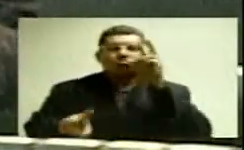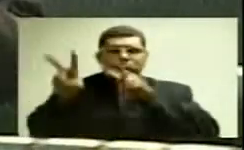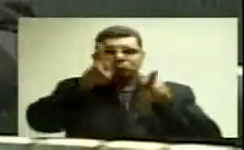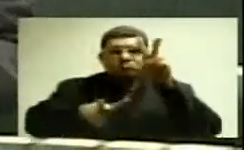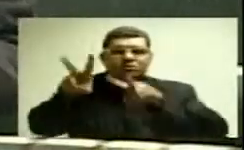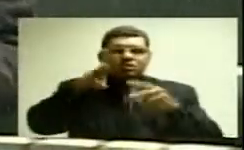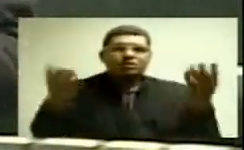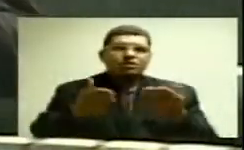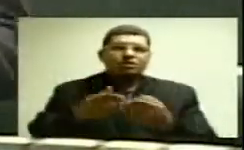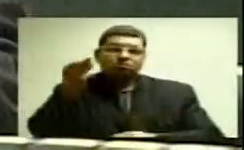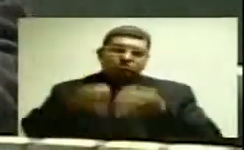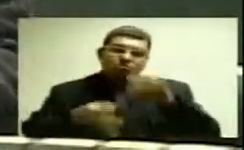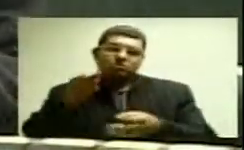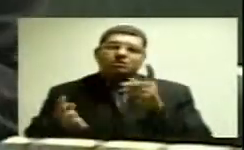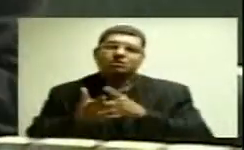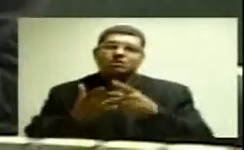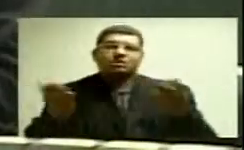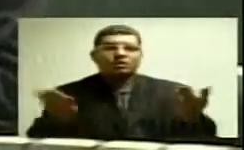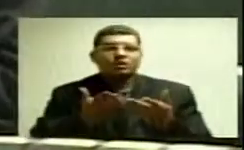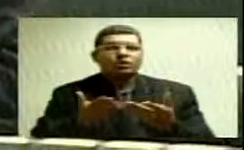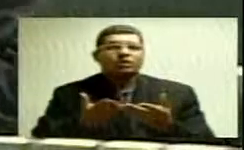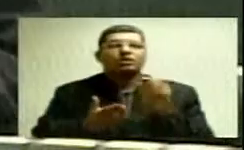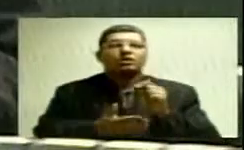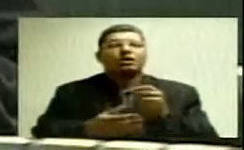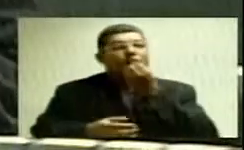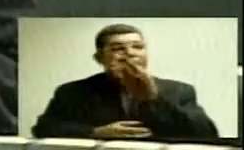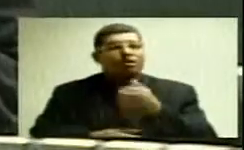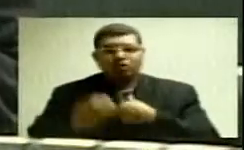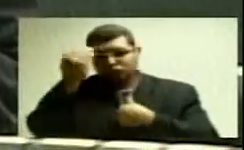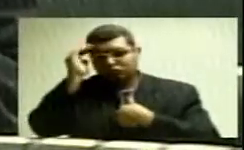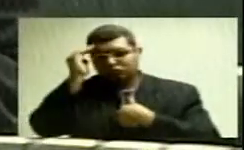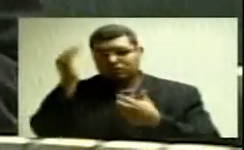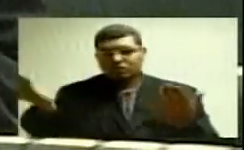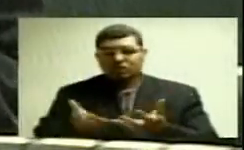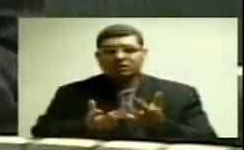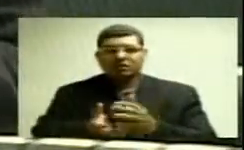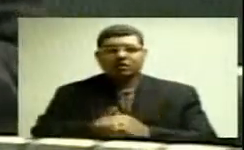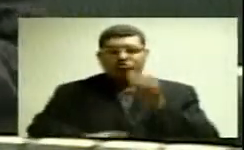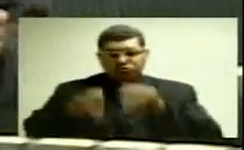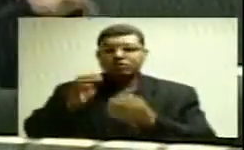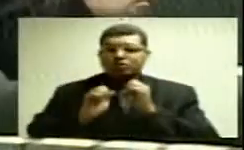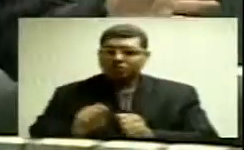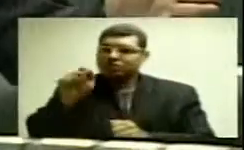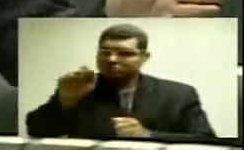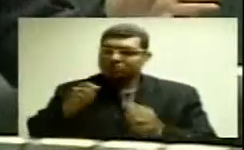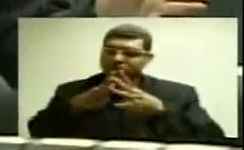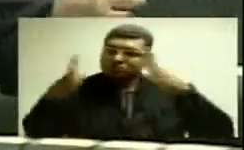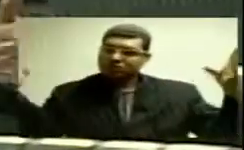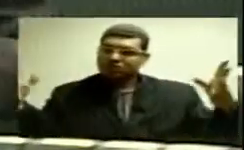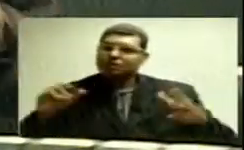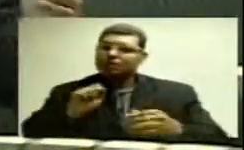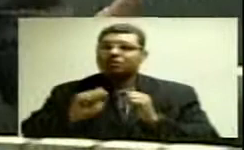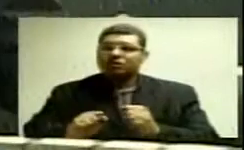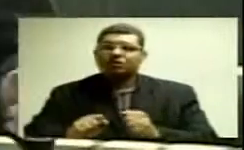de equidade ajustada à realidade. Portanto, eu entendo, o tribunal pode sim